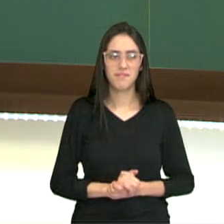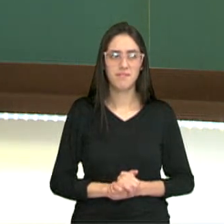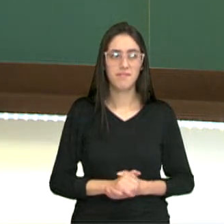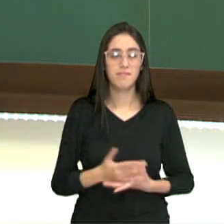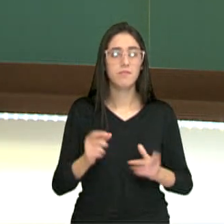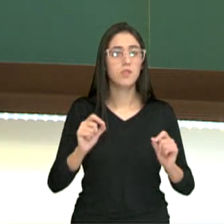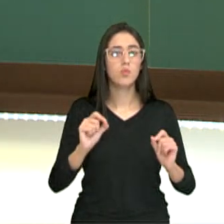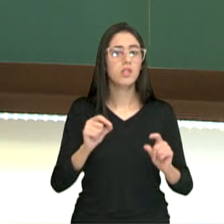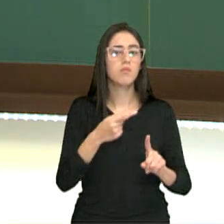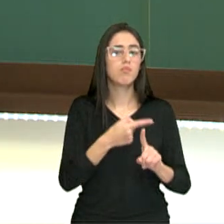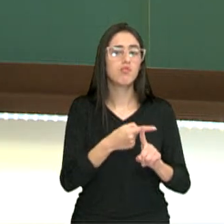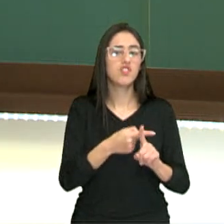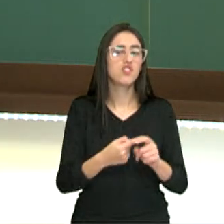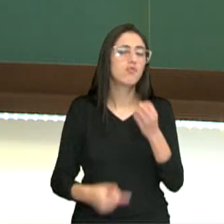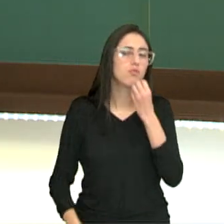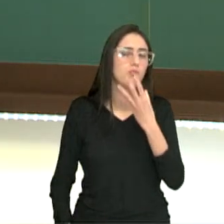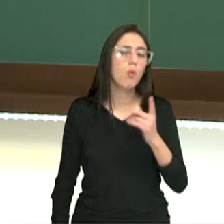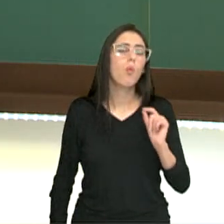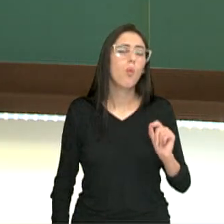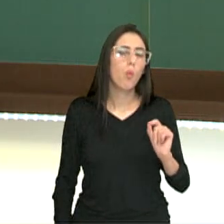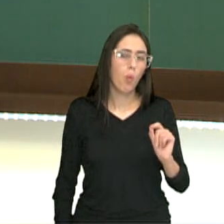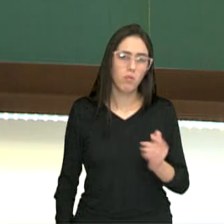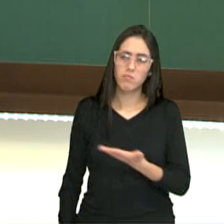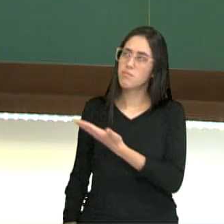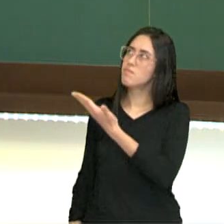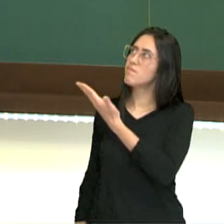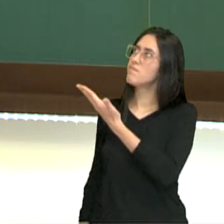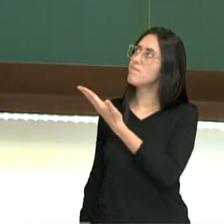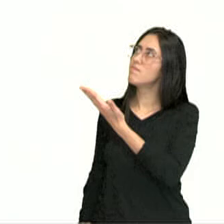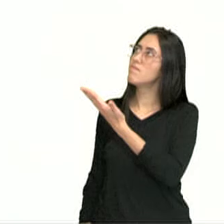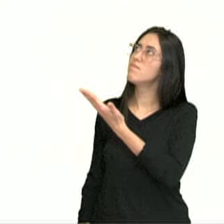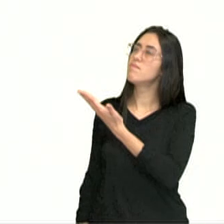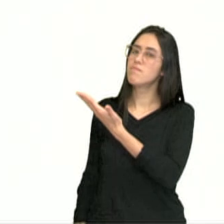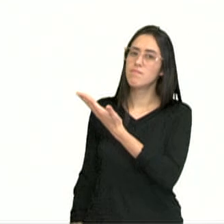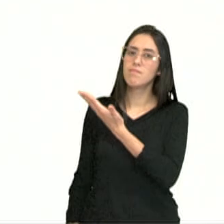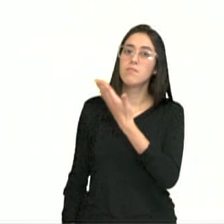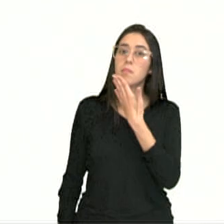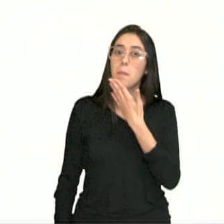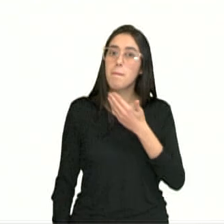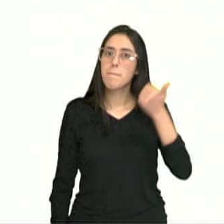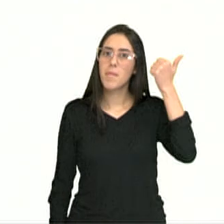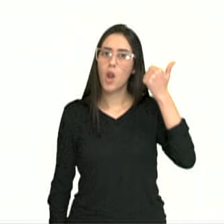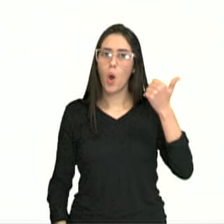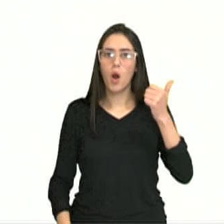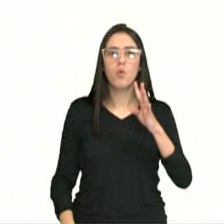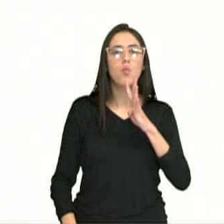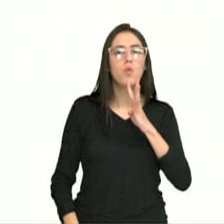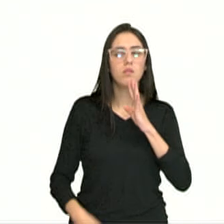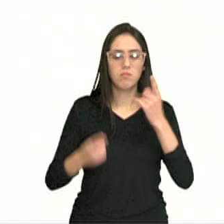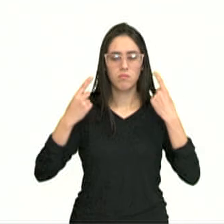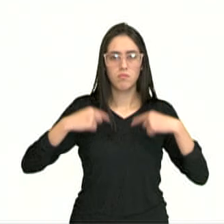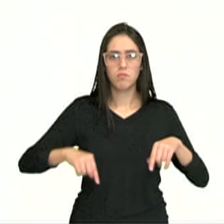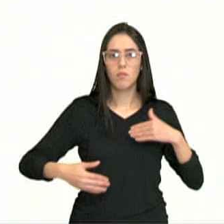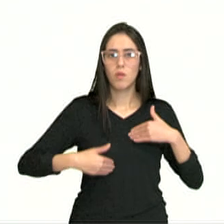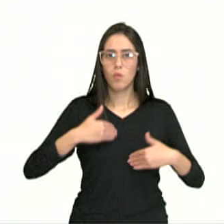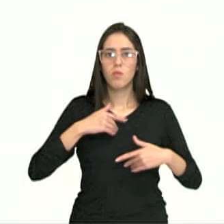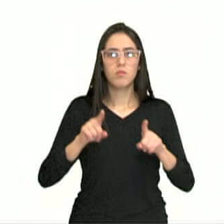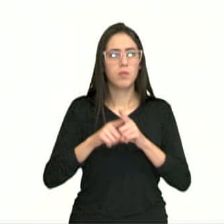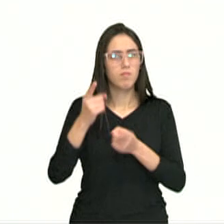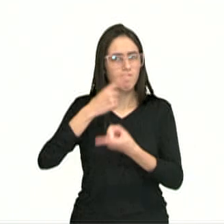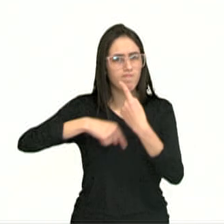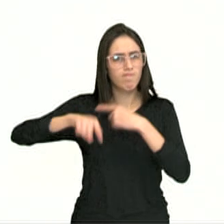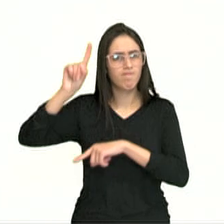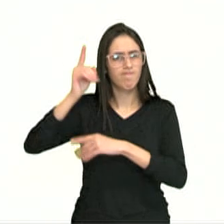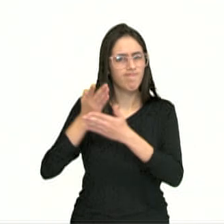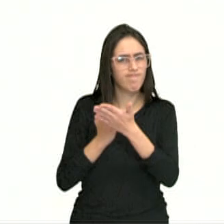Alguns benefícios, então, da prática do parkour: melhora da consciência corporal, superação dos limites